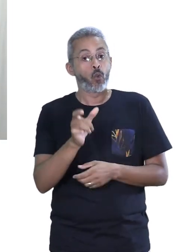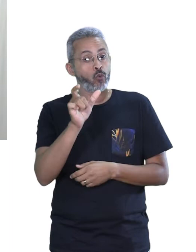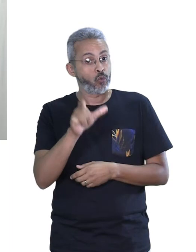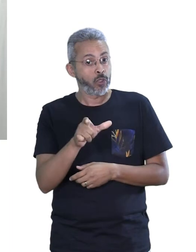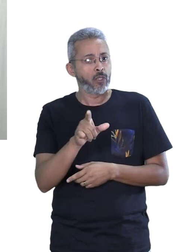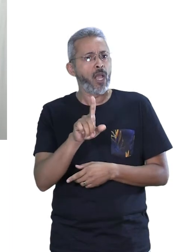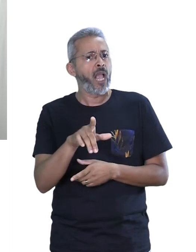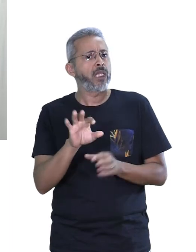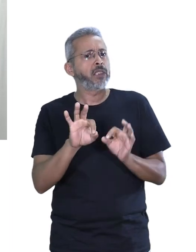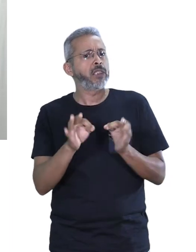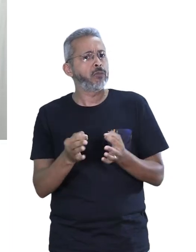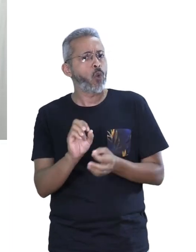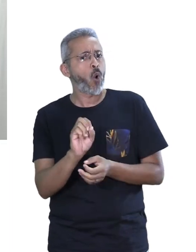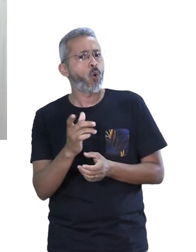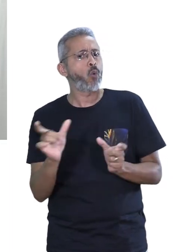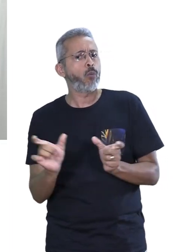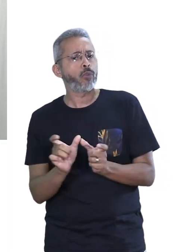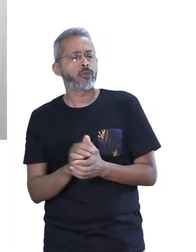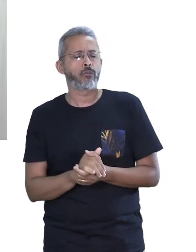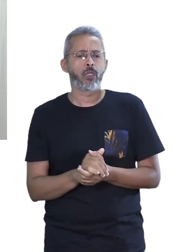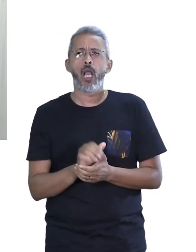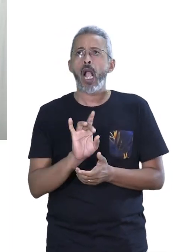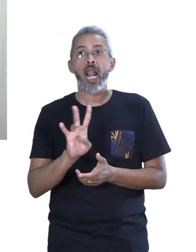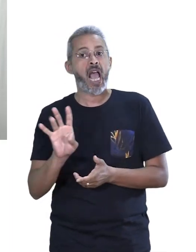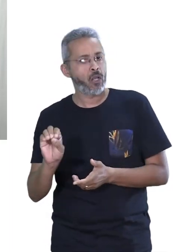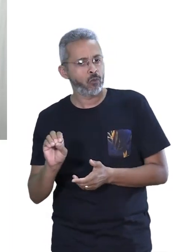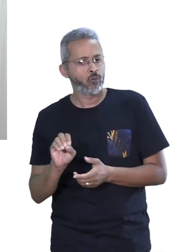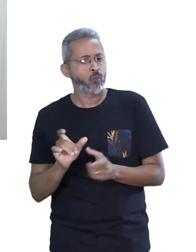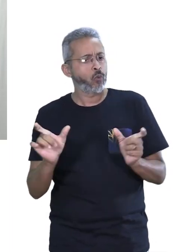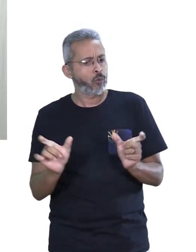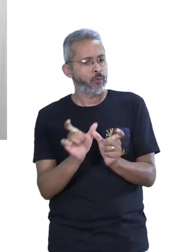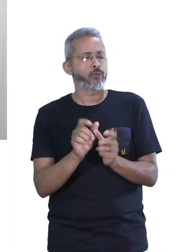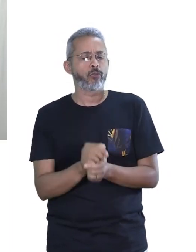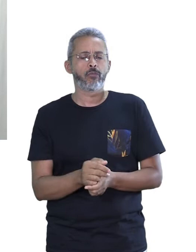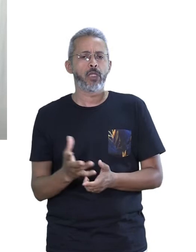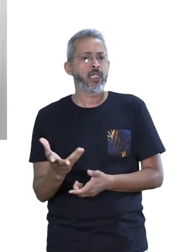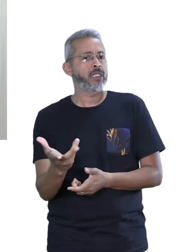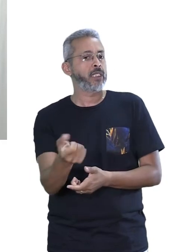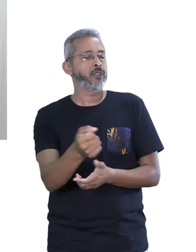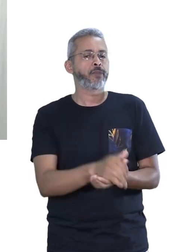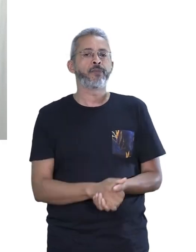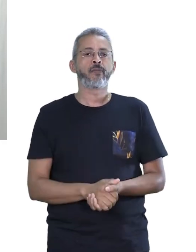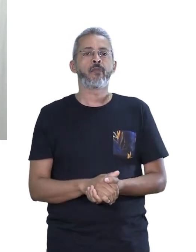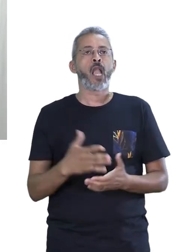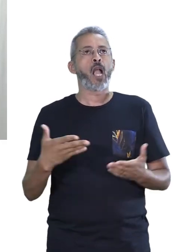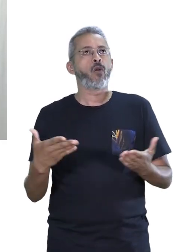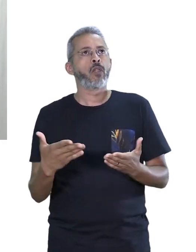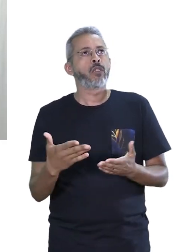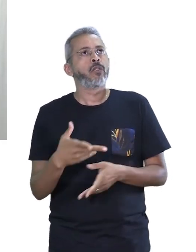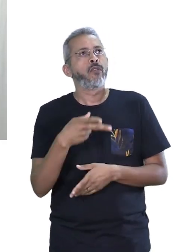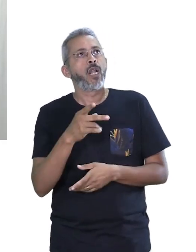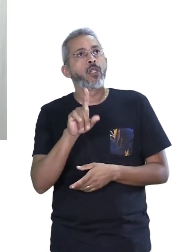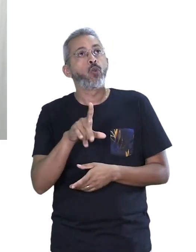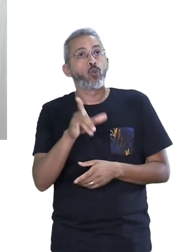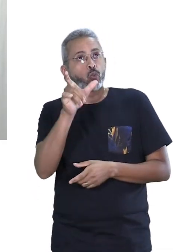o sujeito é simples ou composto? Claro, composto. Excelente. Agora vamos